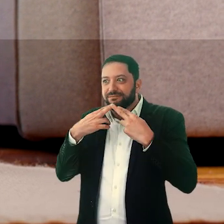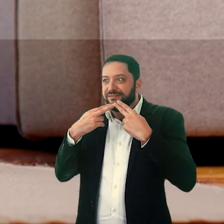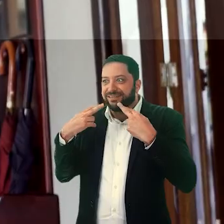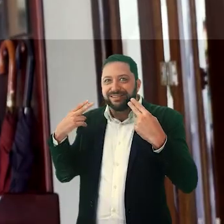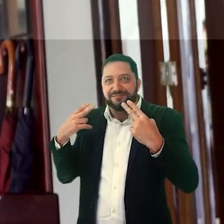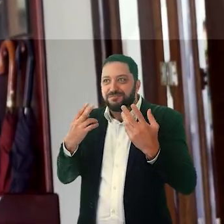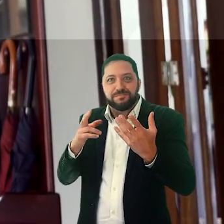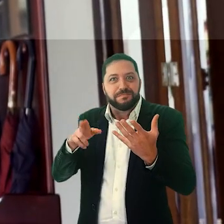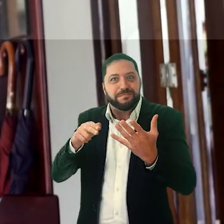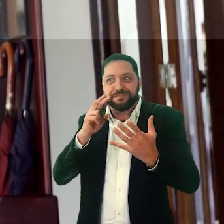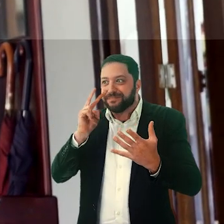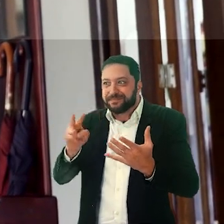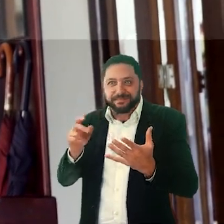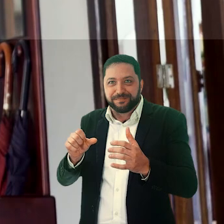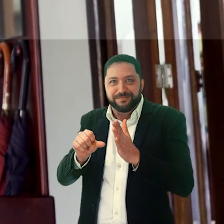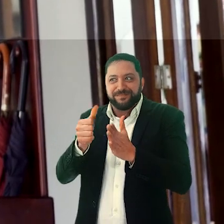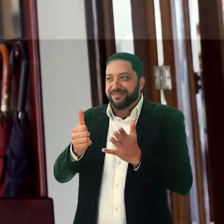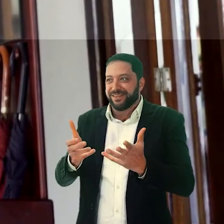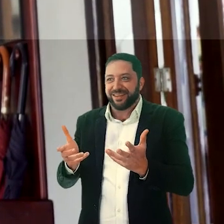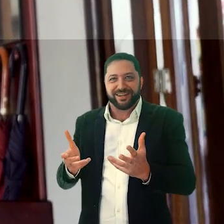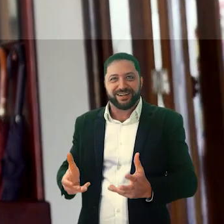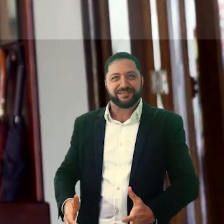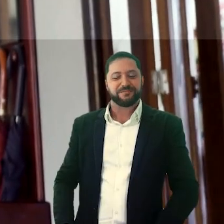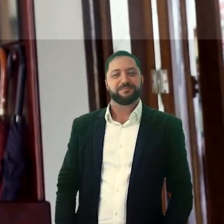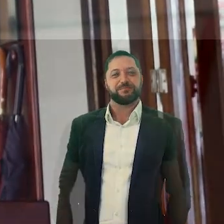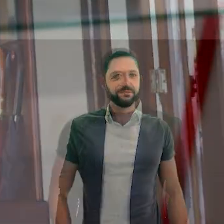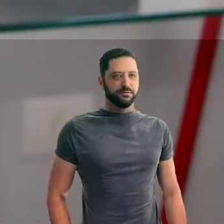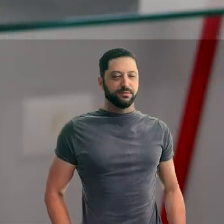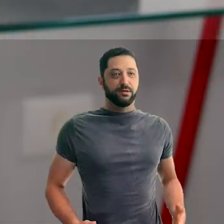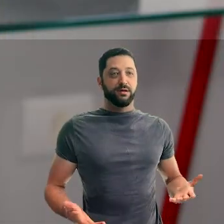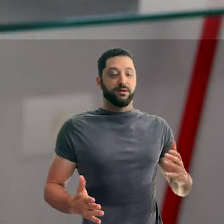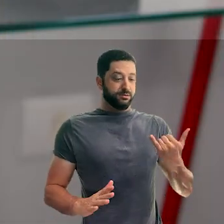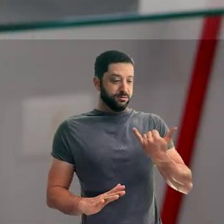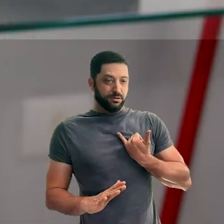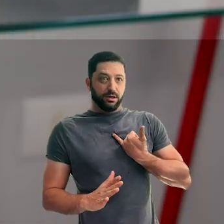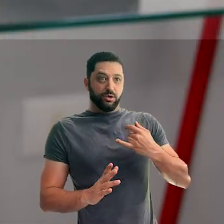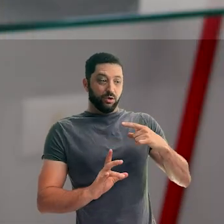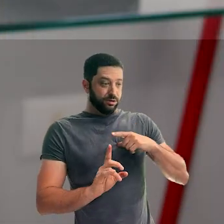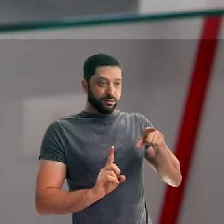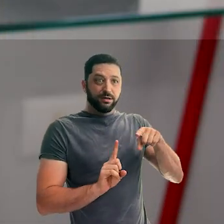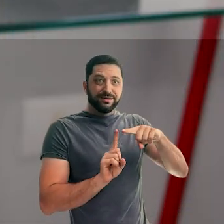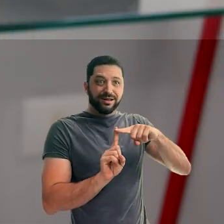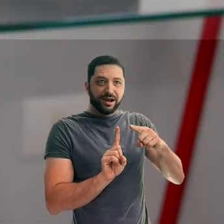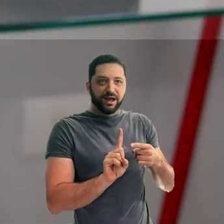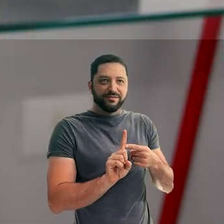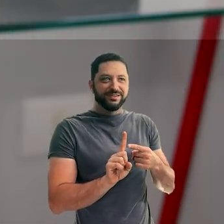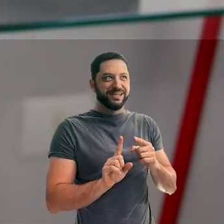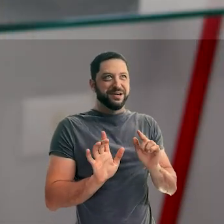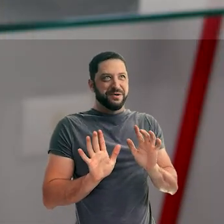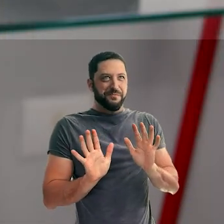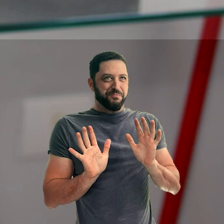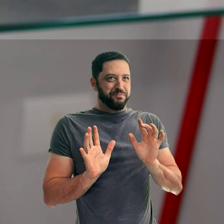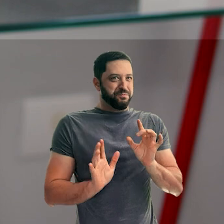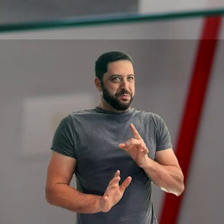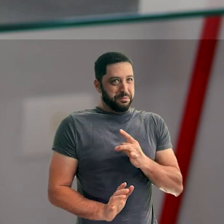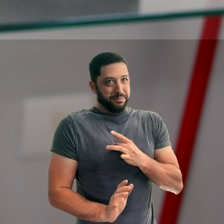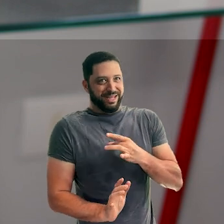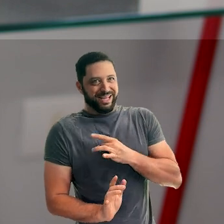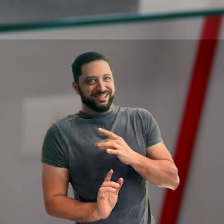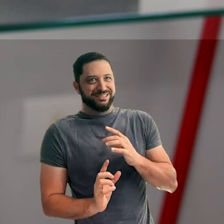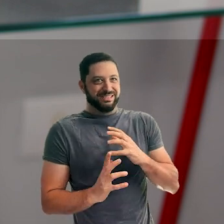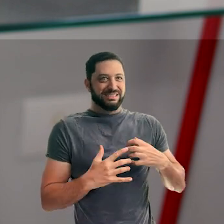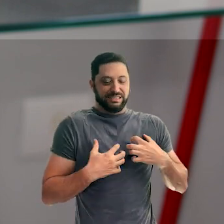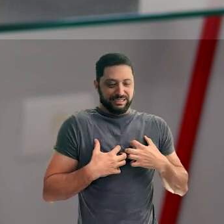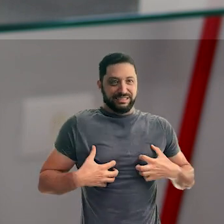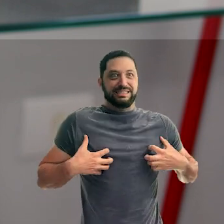descobertas, aprendizados e momentos inesquecíveis. Assim que a gente soube que estava grávidos, né? Foi um misto